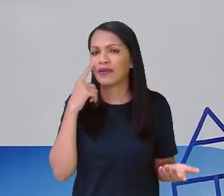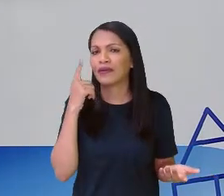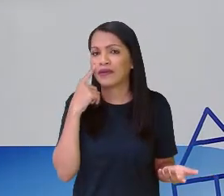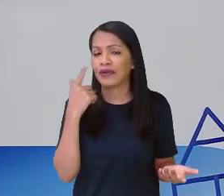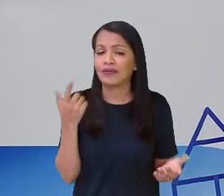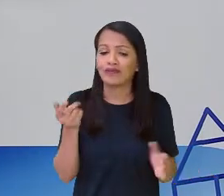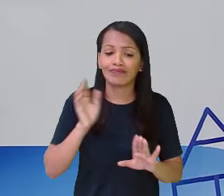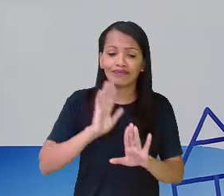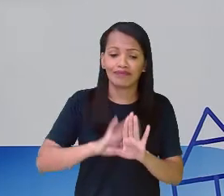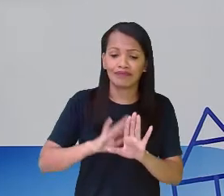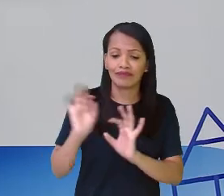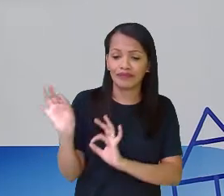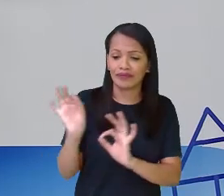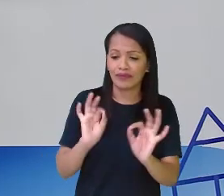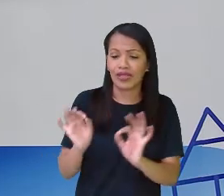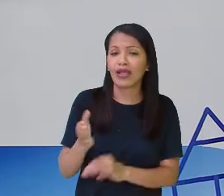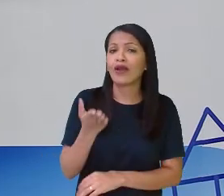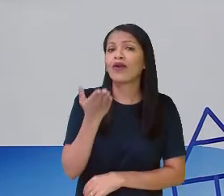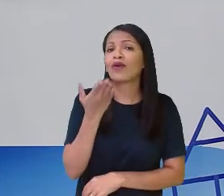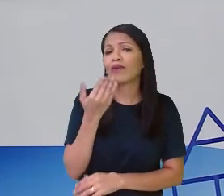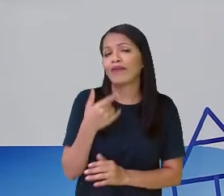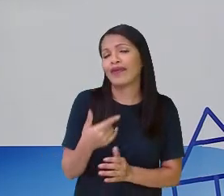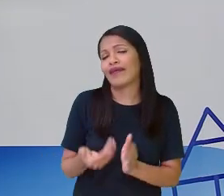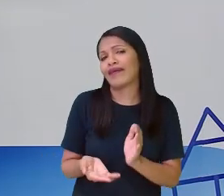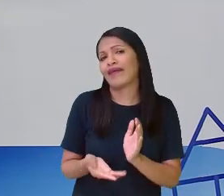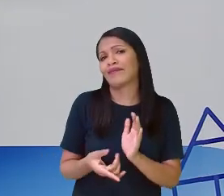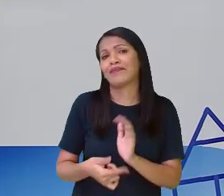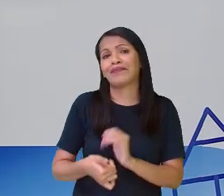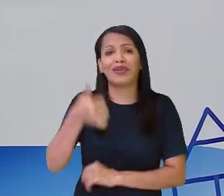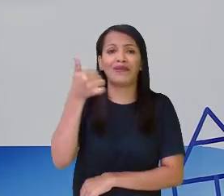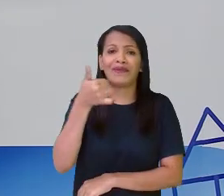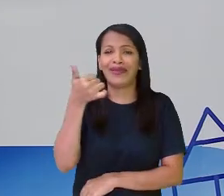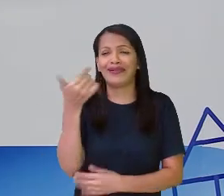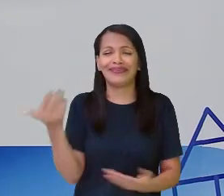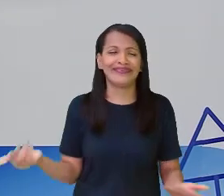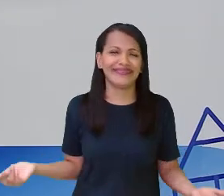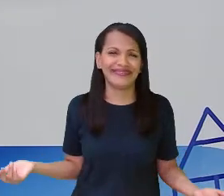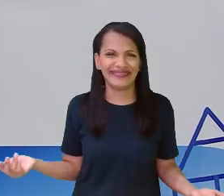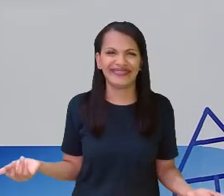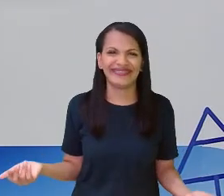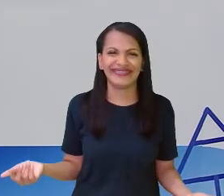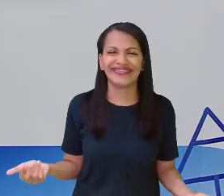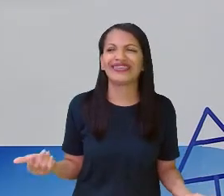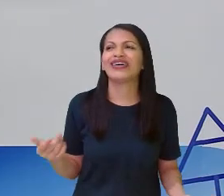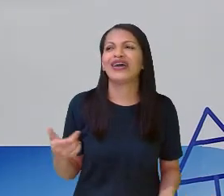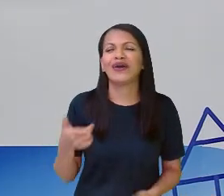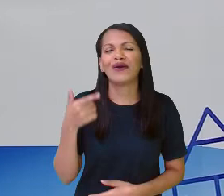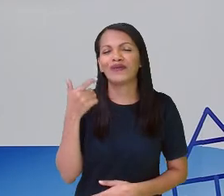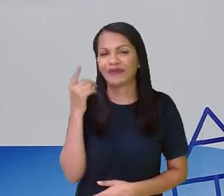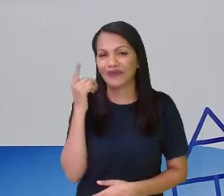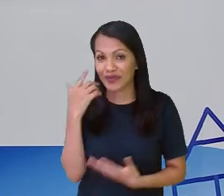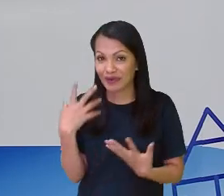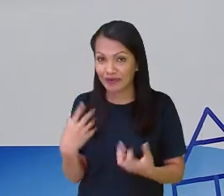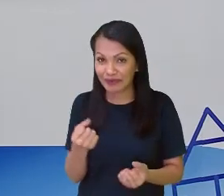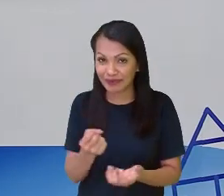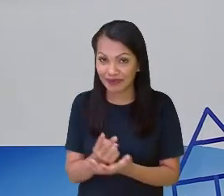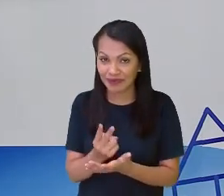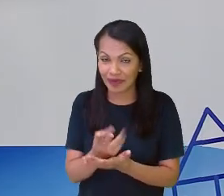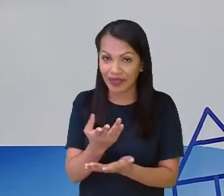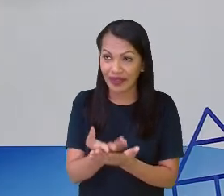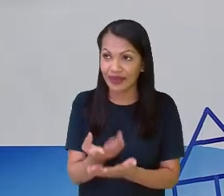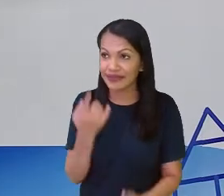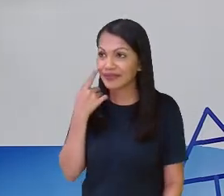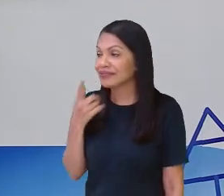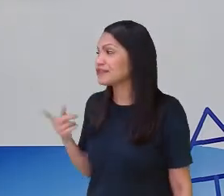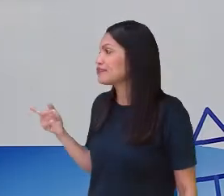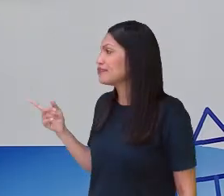a produção iria comer antes. Possivelmente. Mas é outra história. Vamos continuar.